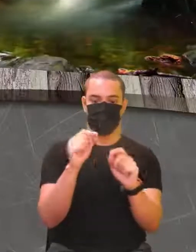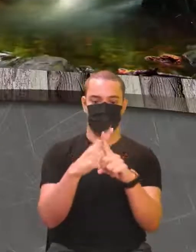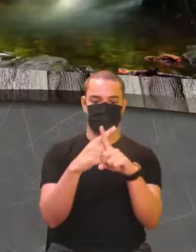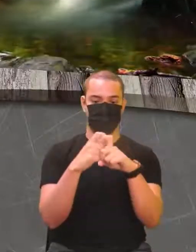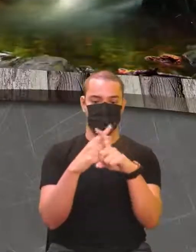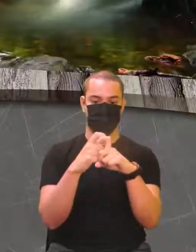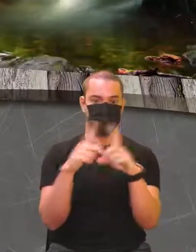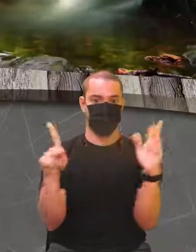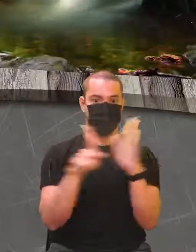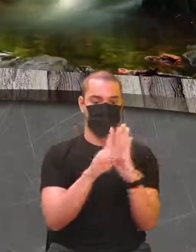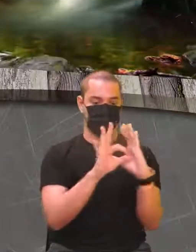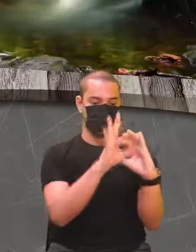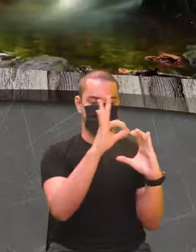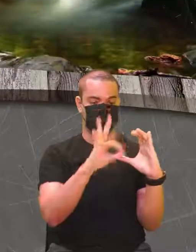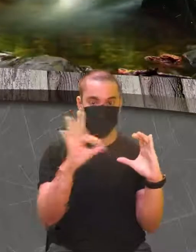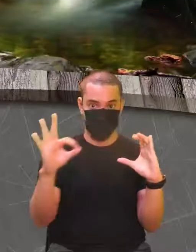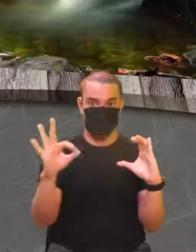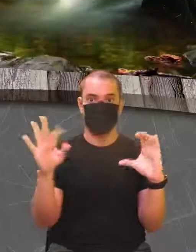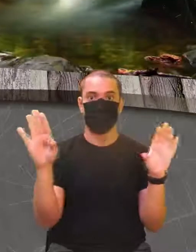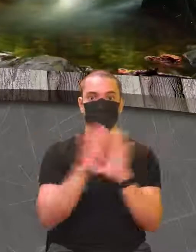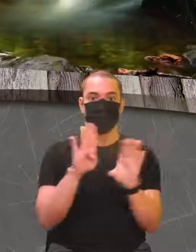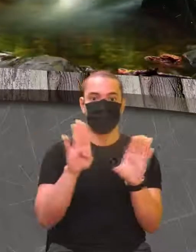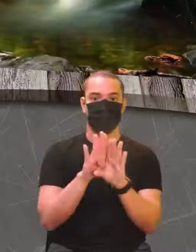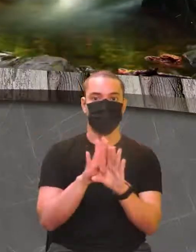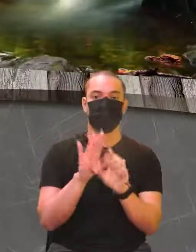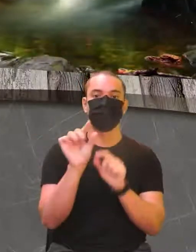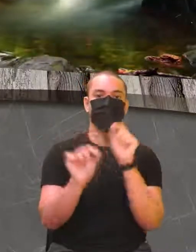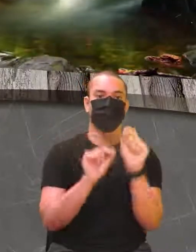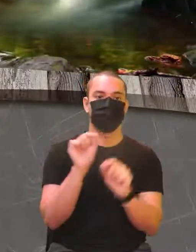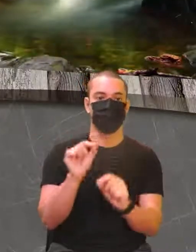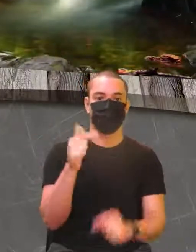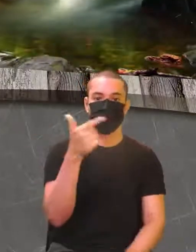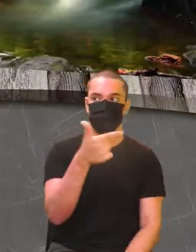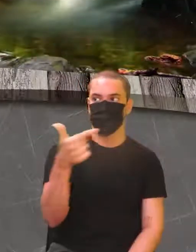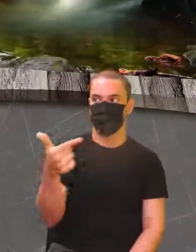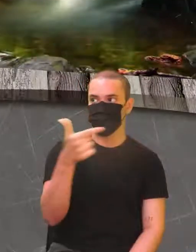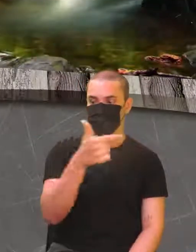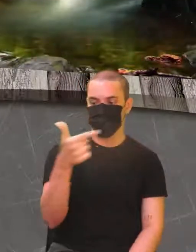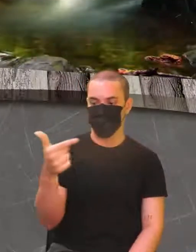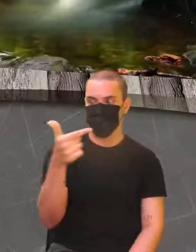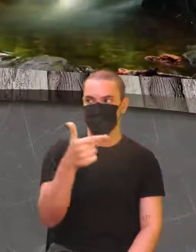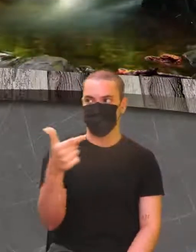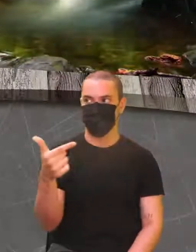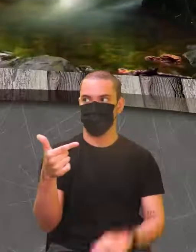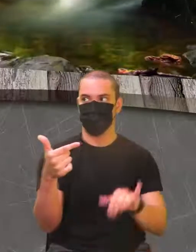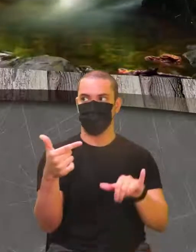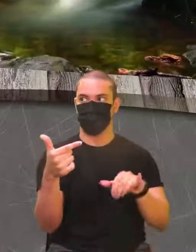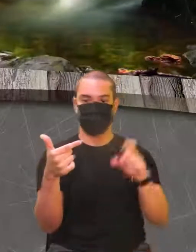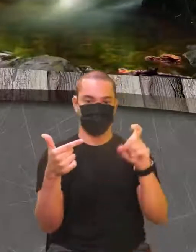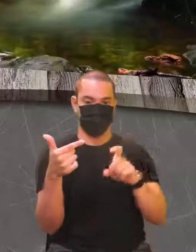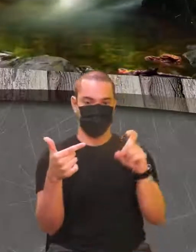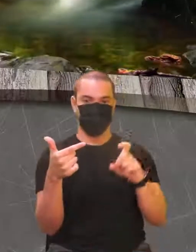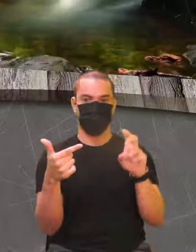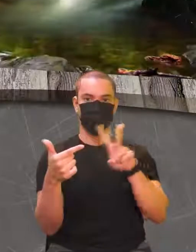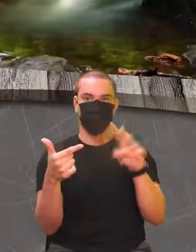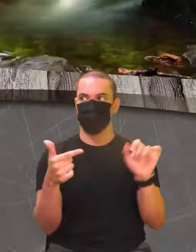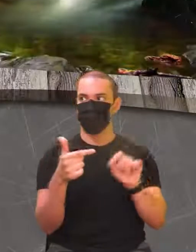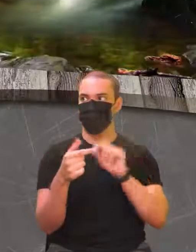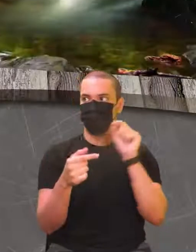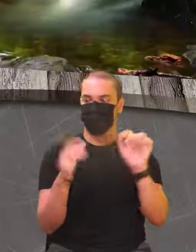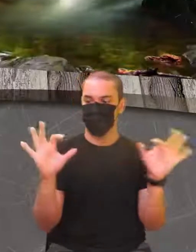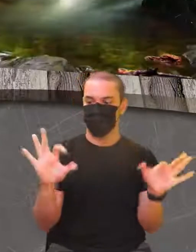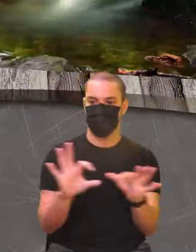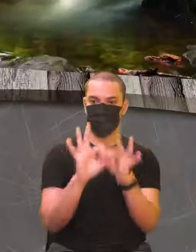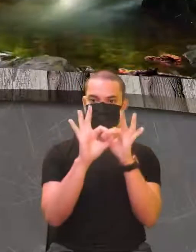seus espermatozoides, o 22X, que vão se